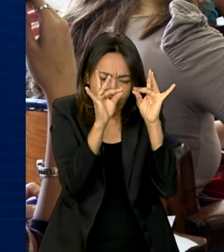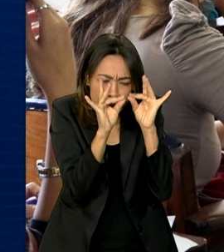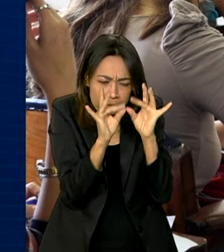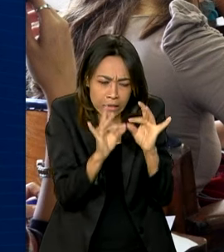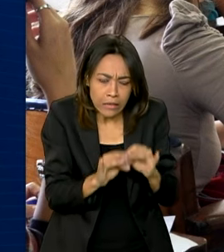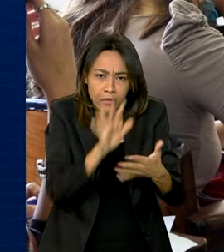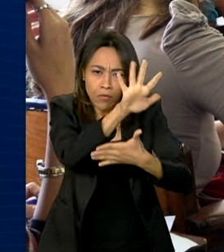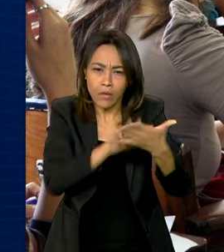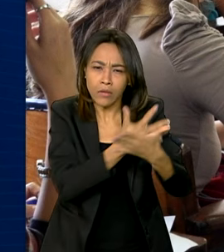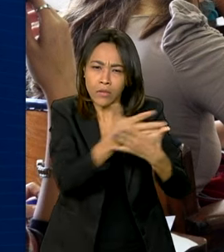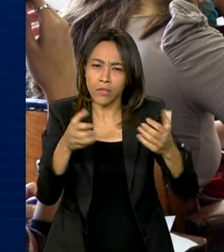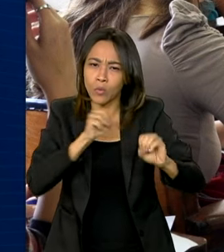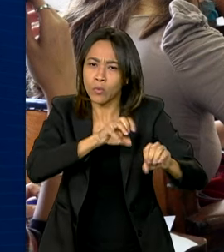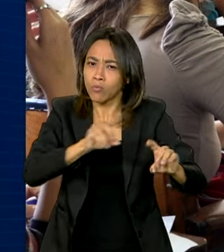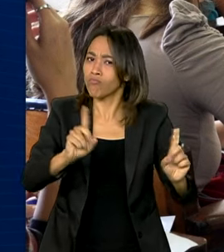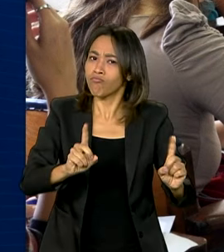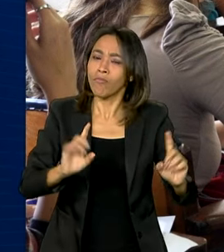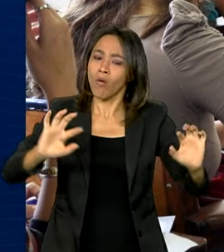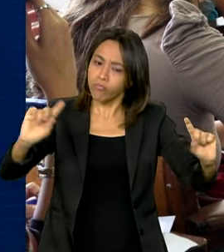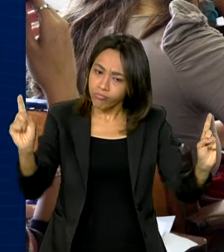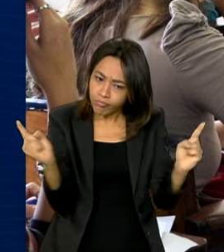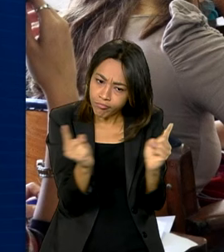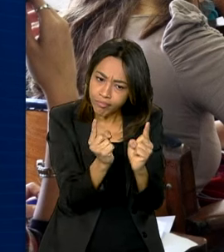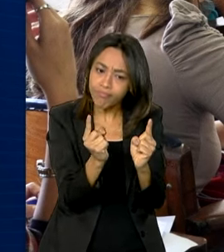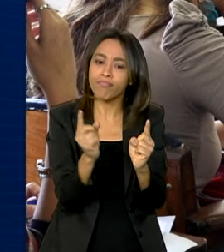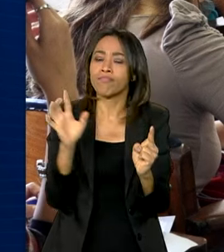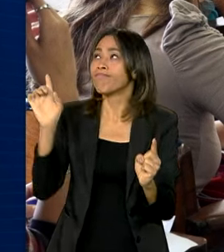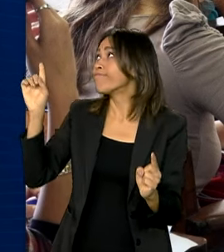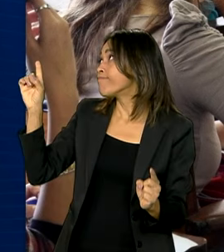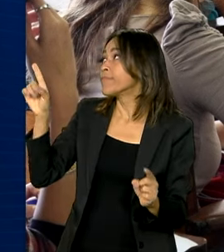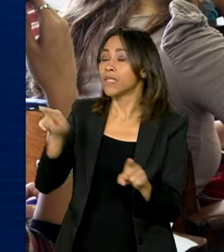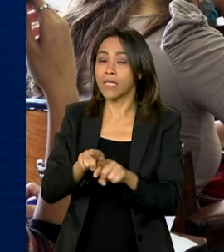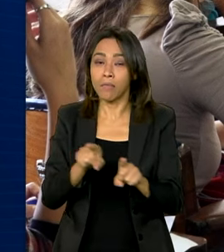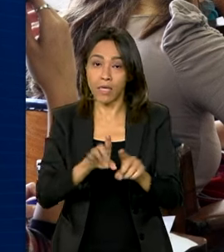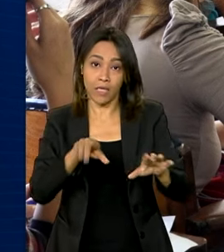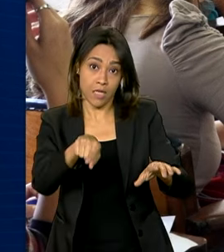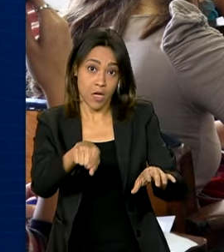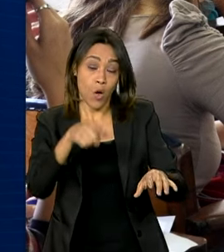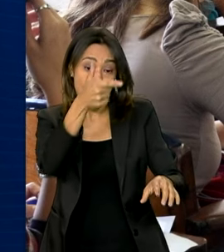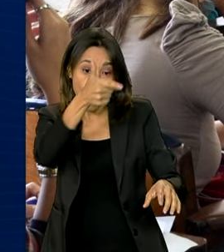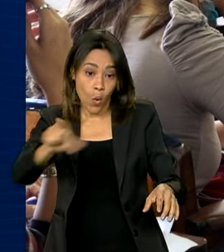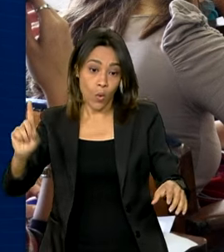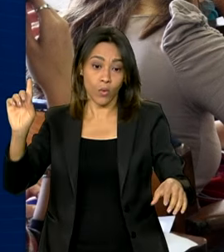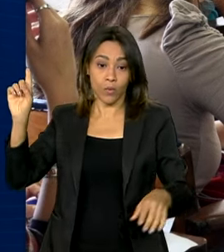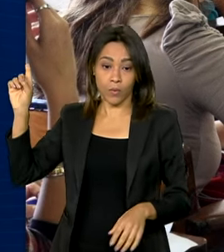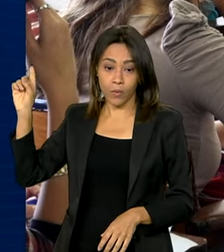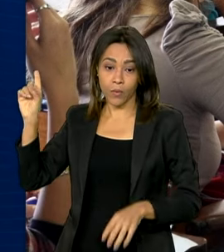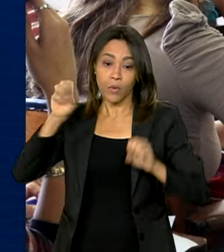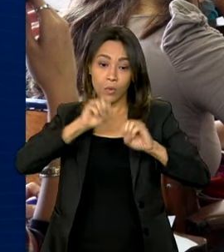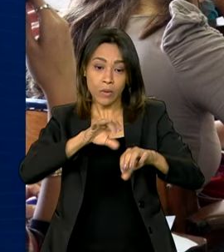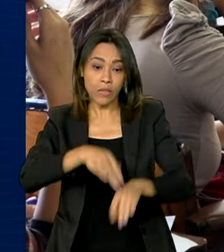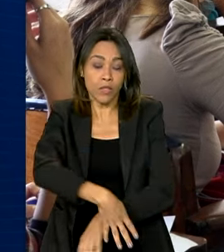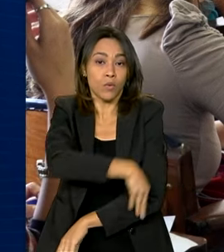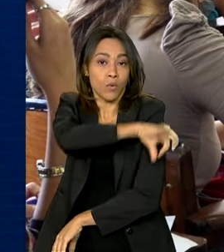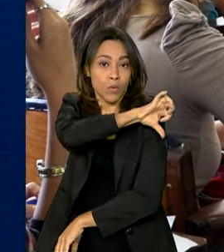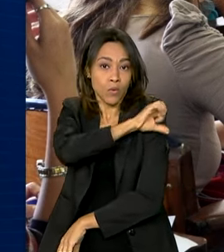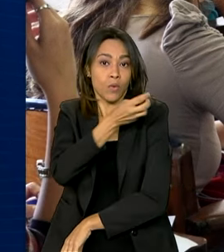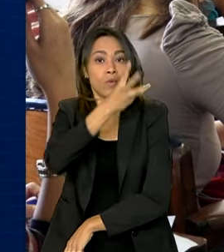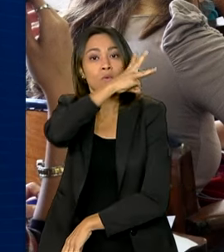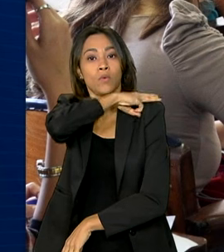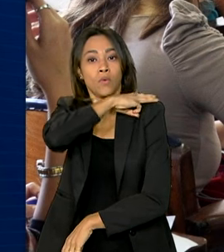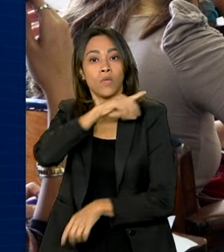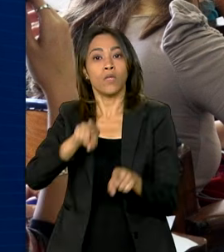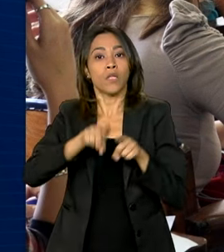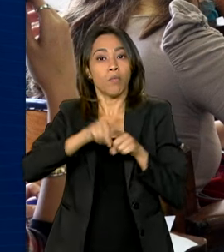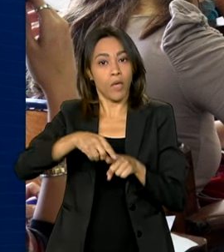letivos e a carga horária anual na educação infantil. No ensino fundamental, médio e